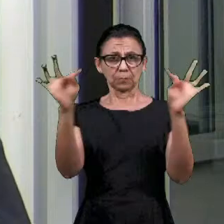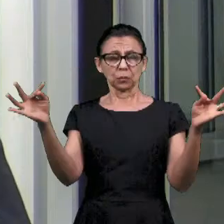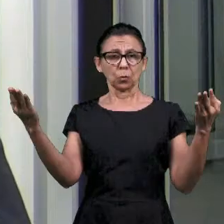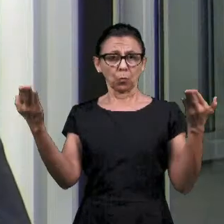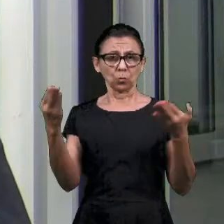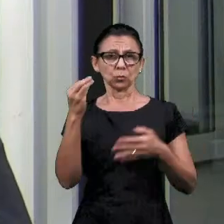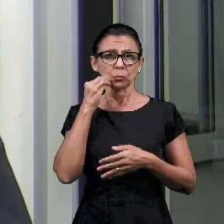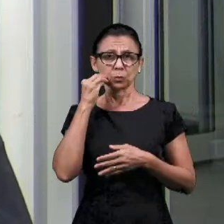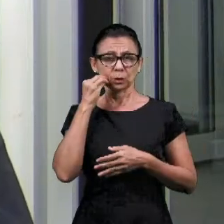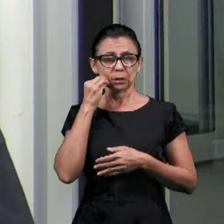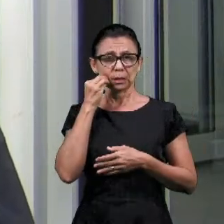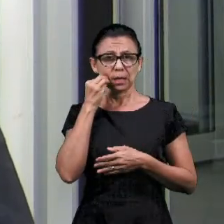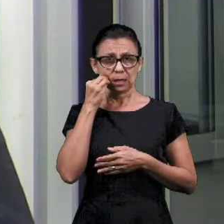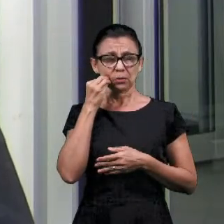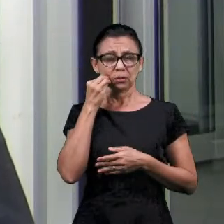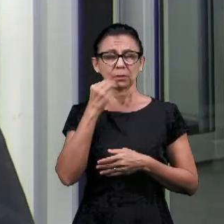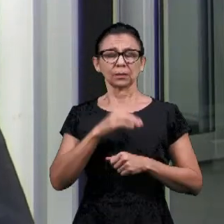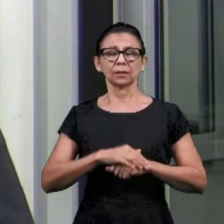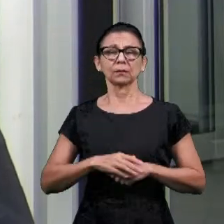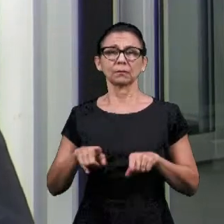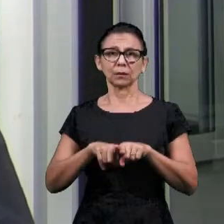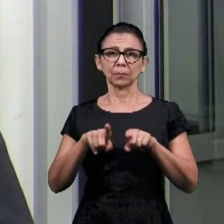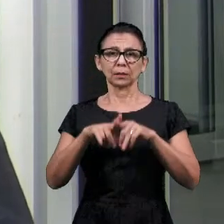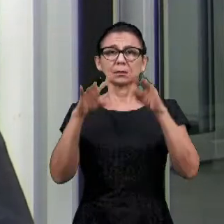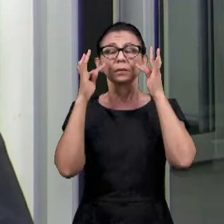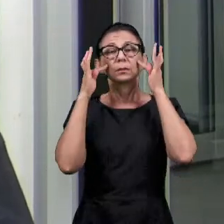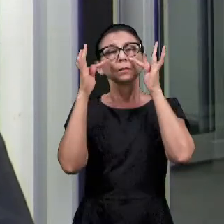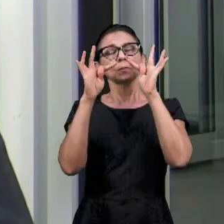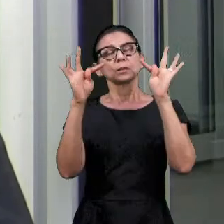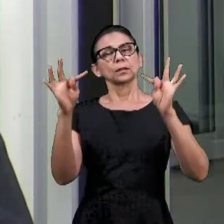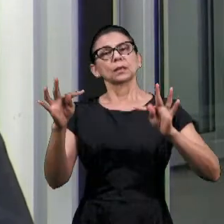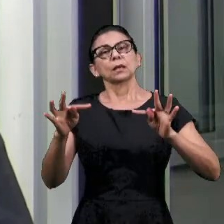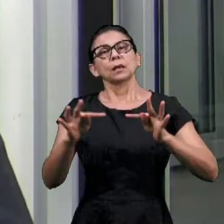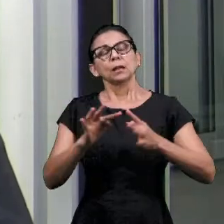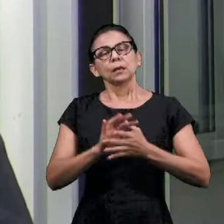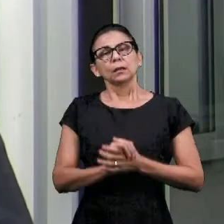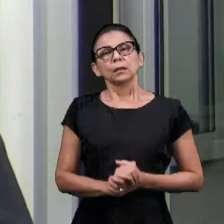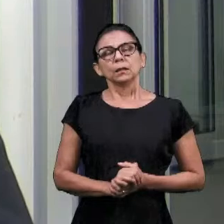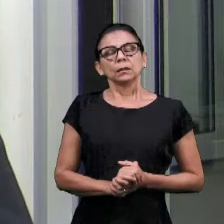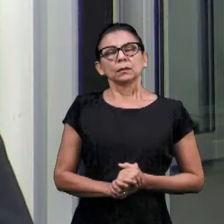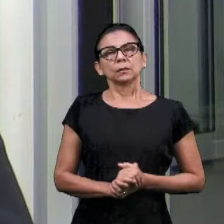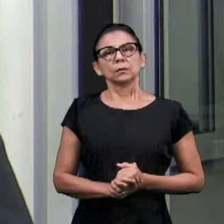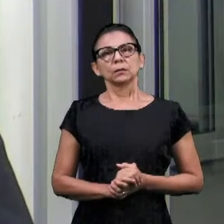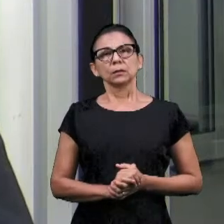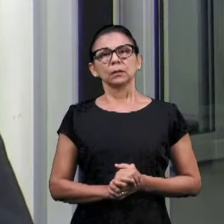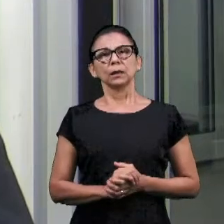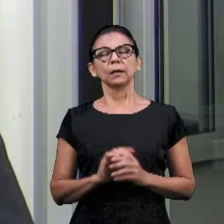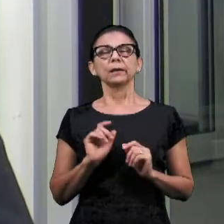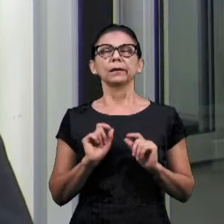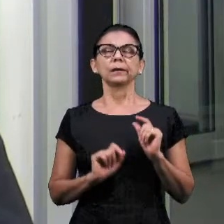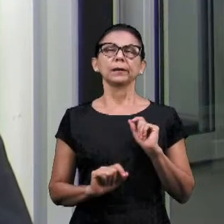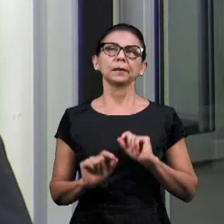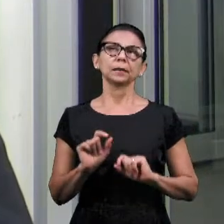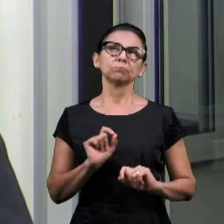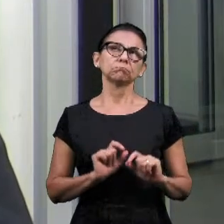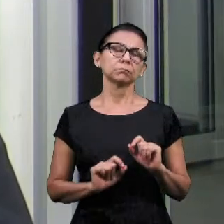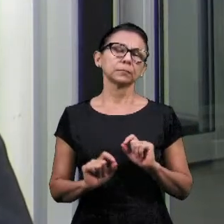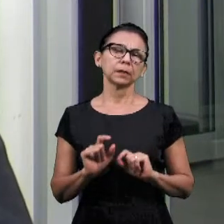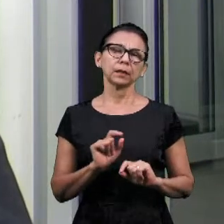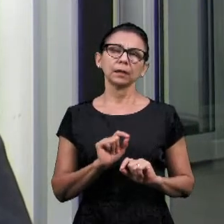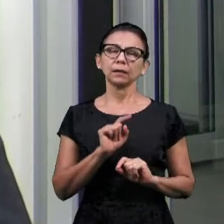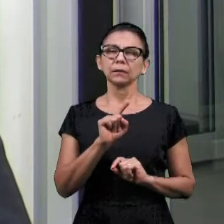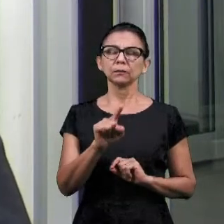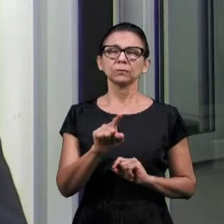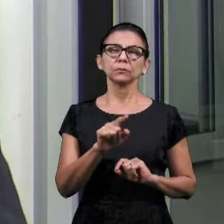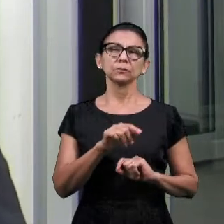perguntou, Elias, eles servem para os irmãos como um